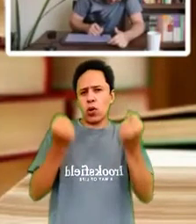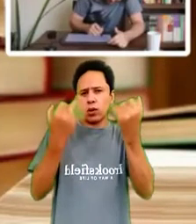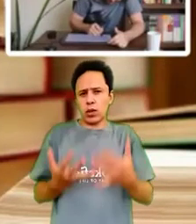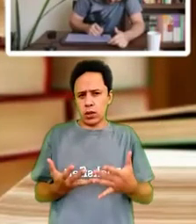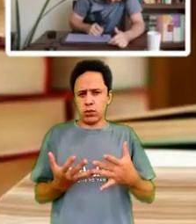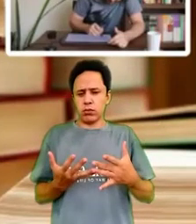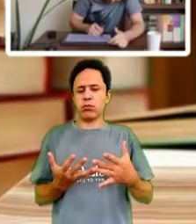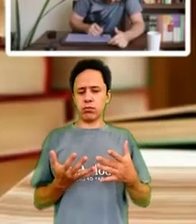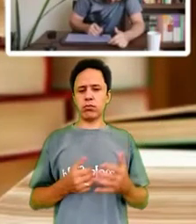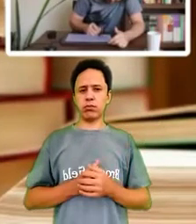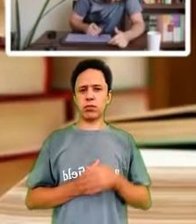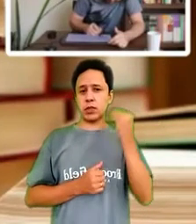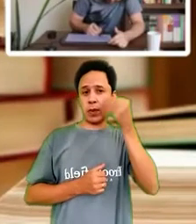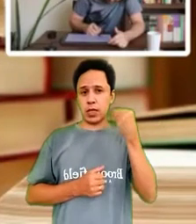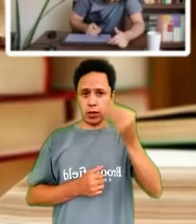em sua época.